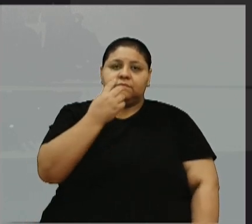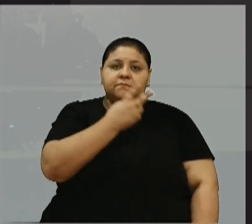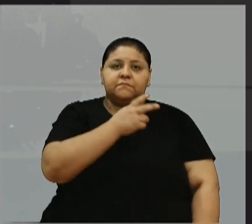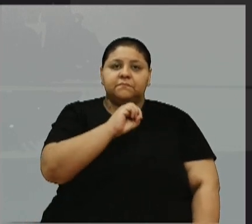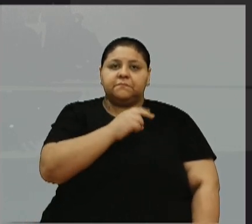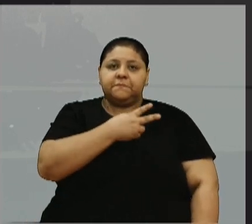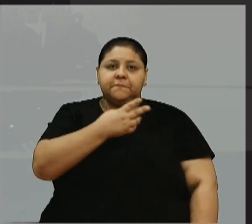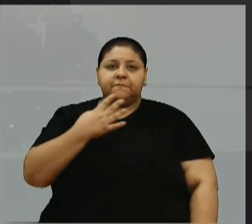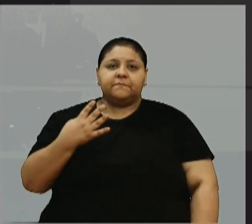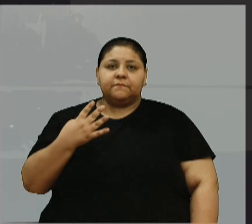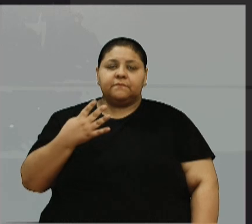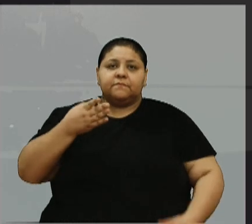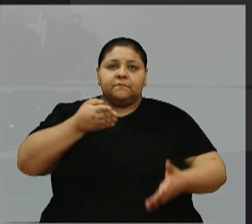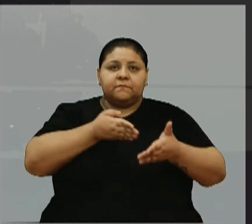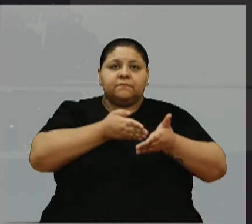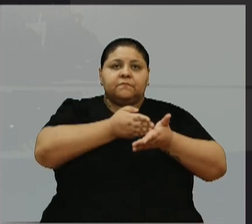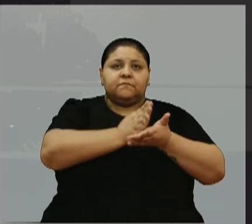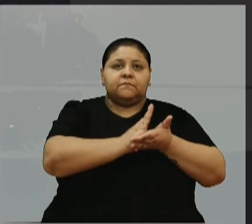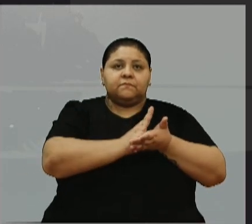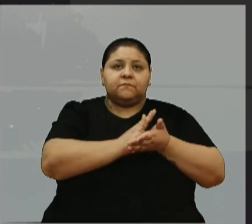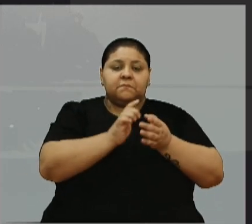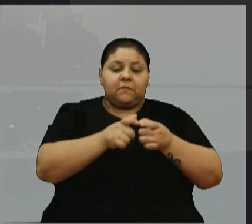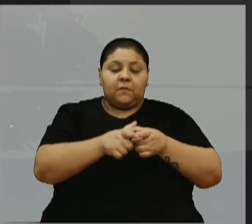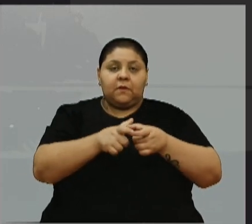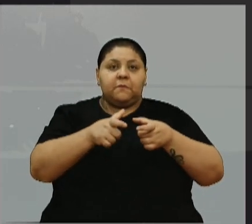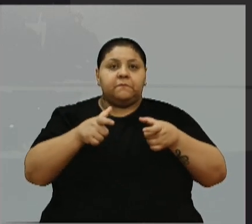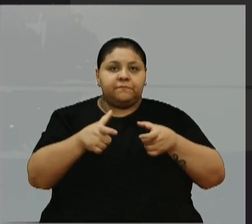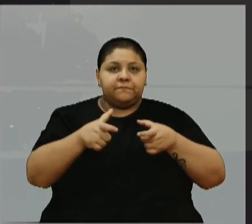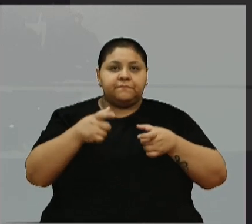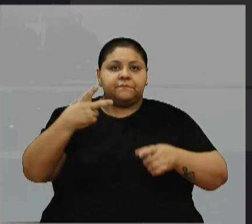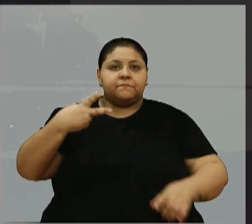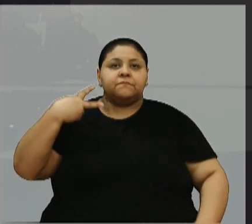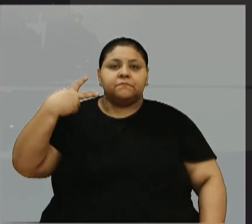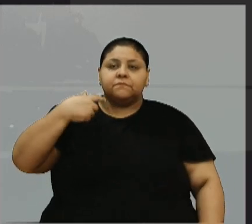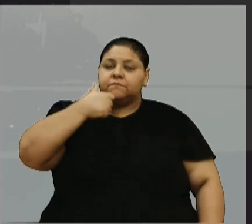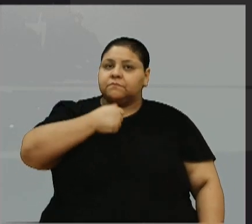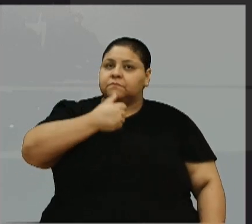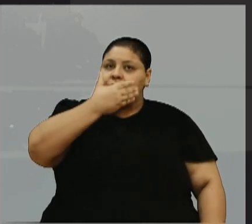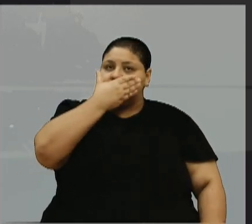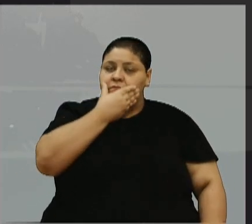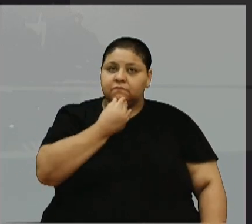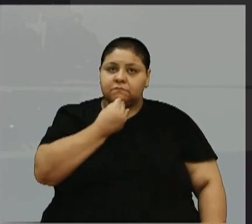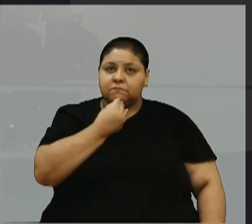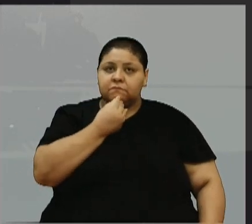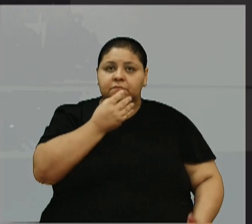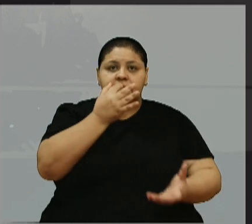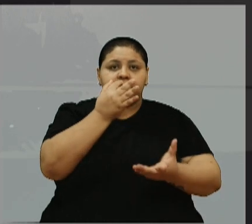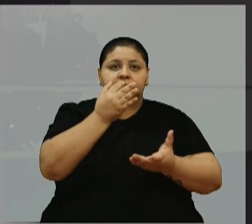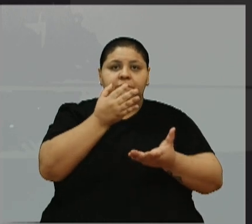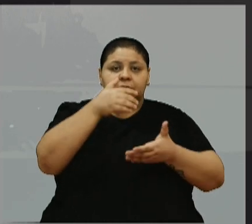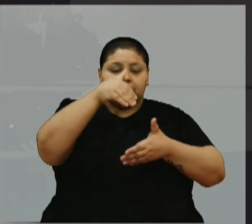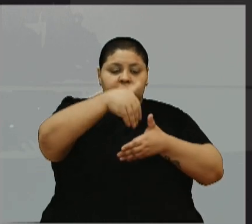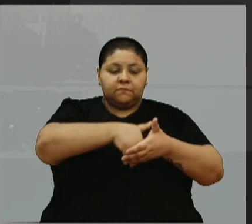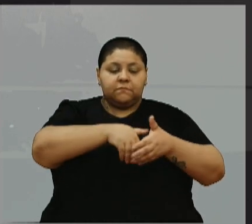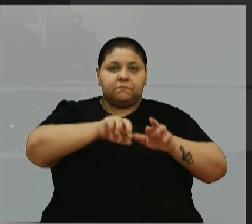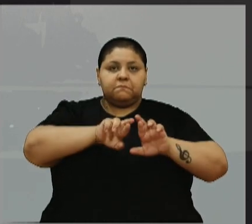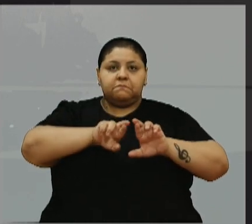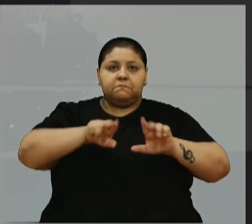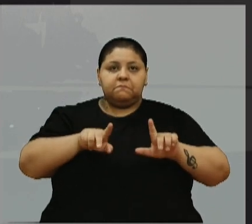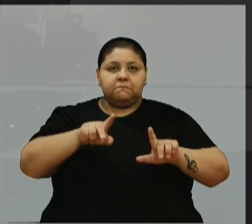23/2024 foi aprovada por maioria das vereadoras e vereadores, com votos contrários